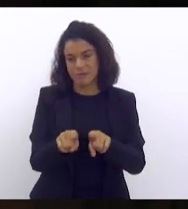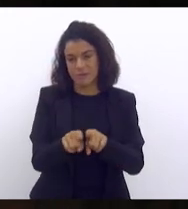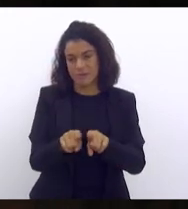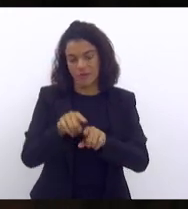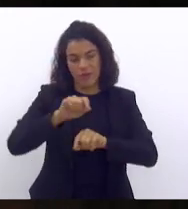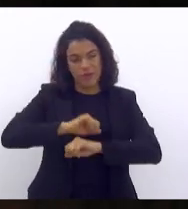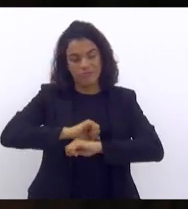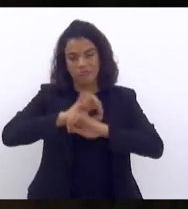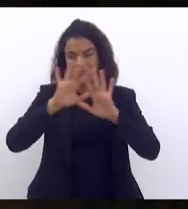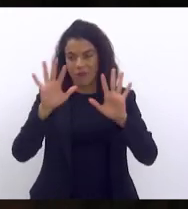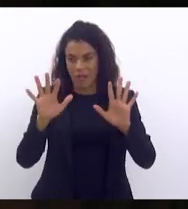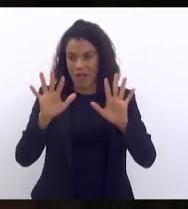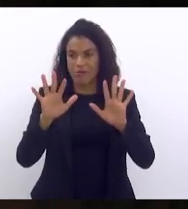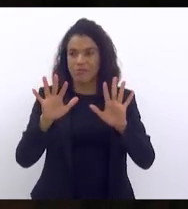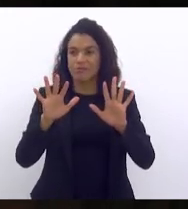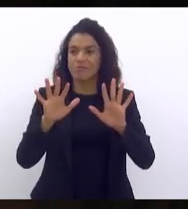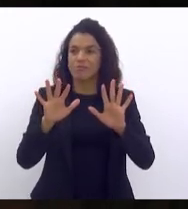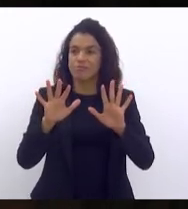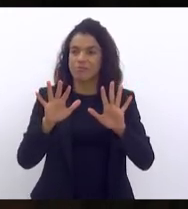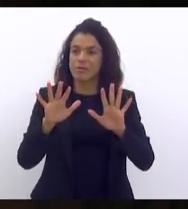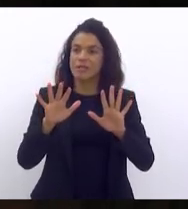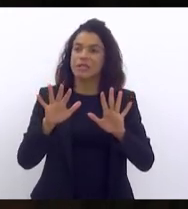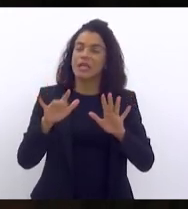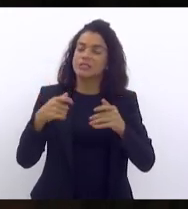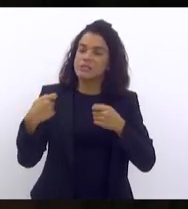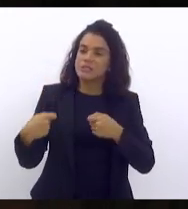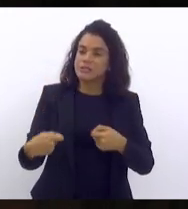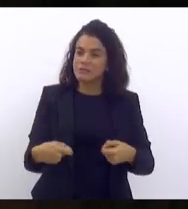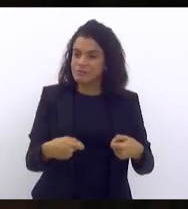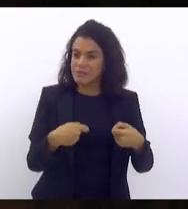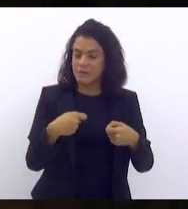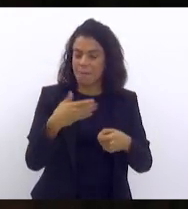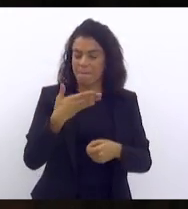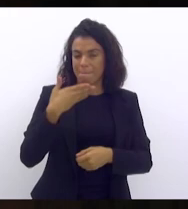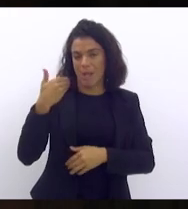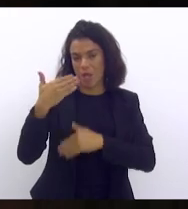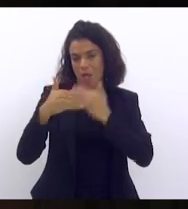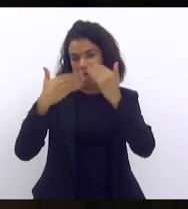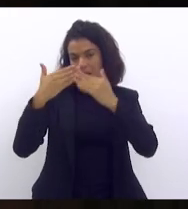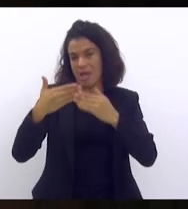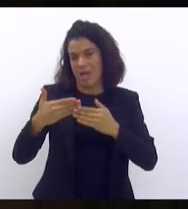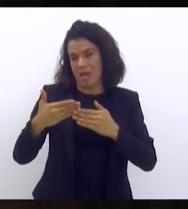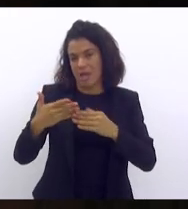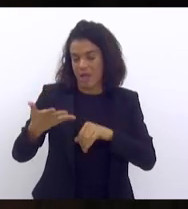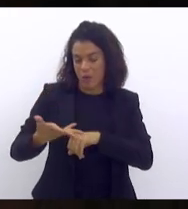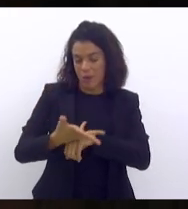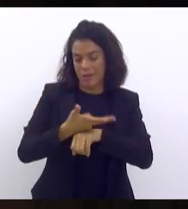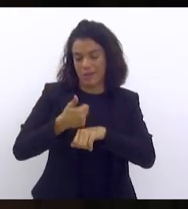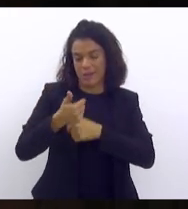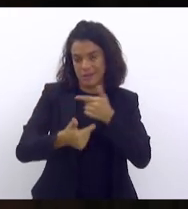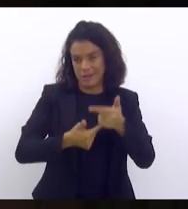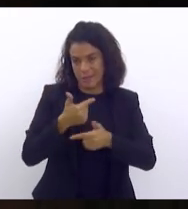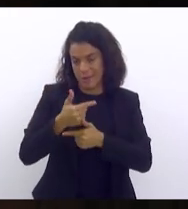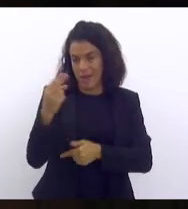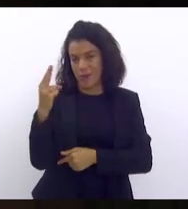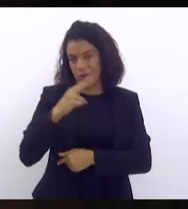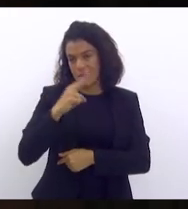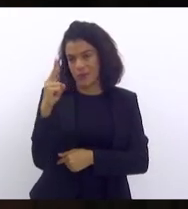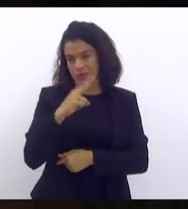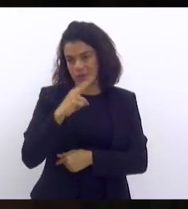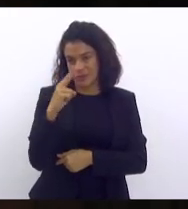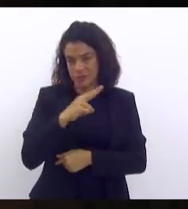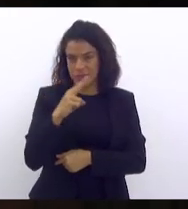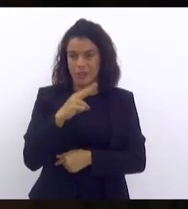muito nítido aqui, que para além disso a gente precisa melhorar as condições de trabalho da categoria, e isso se faz urgente, né,